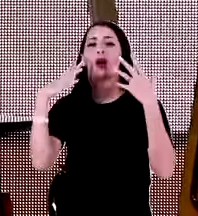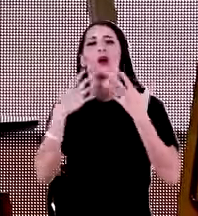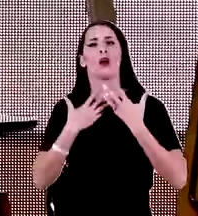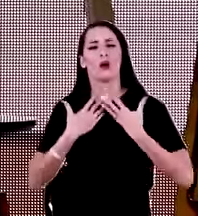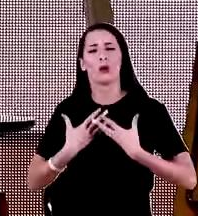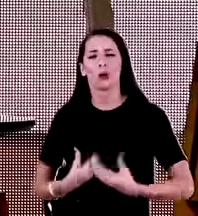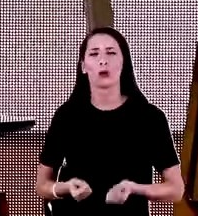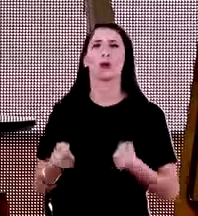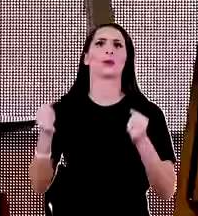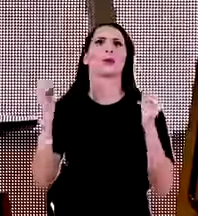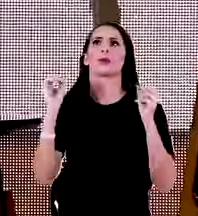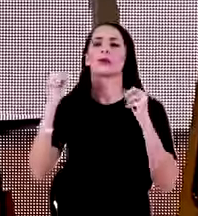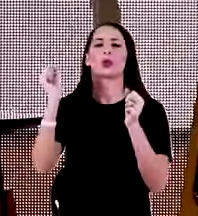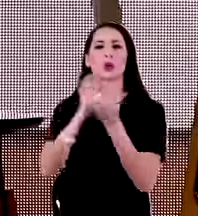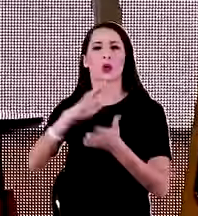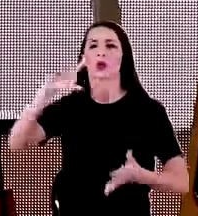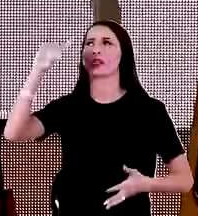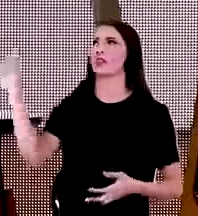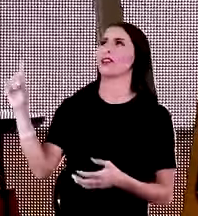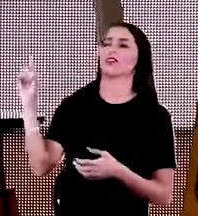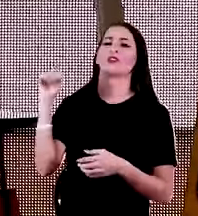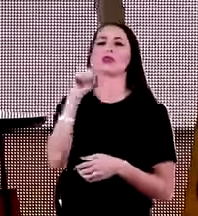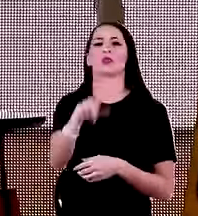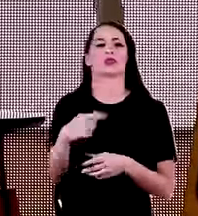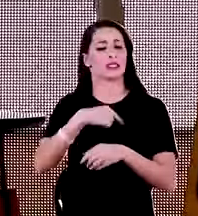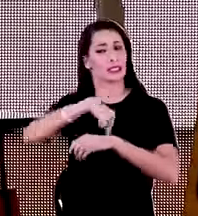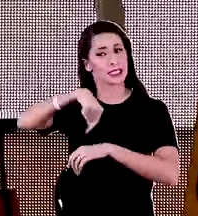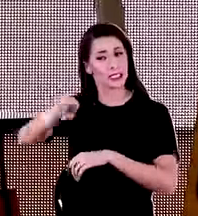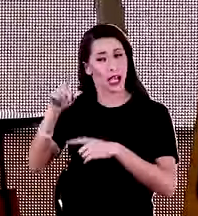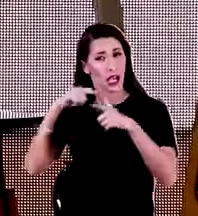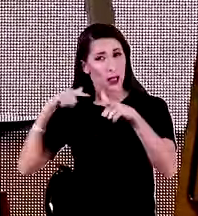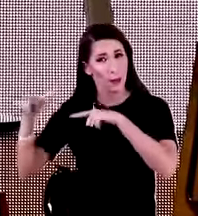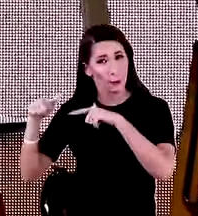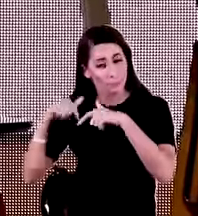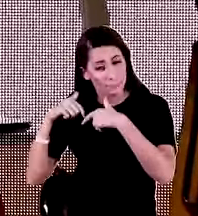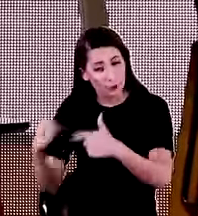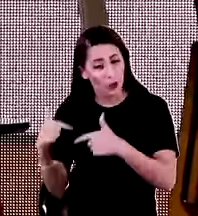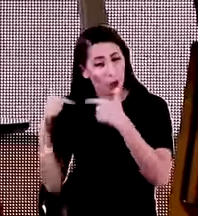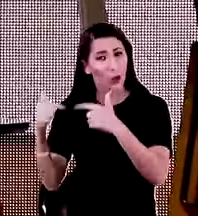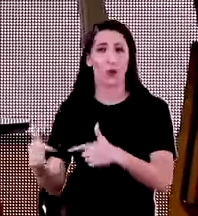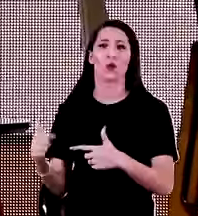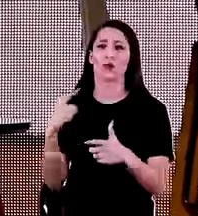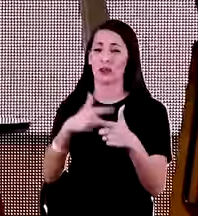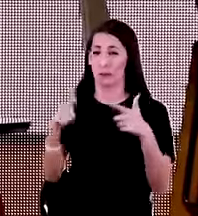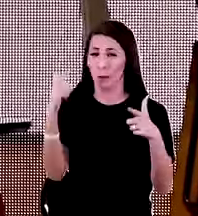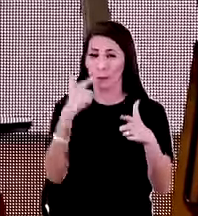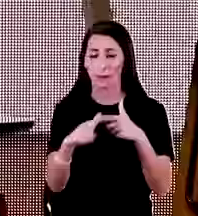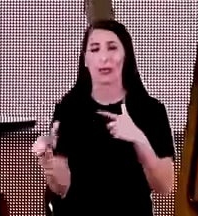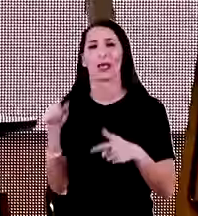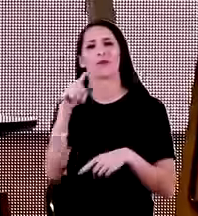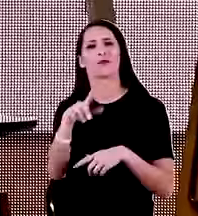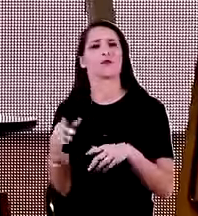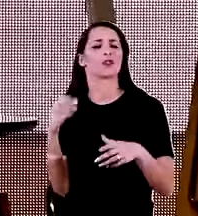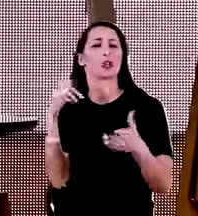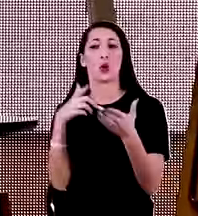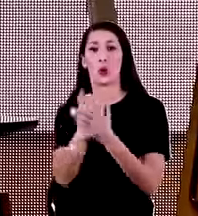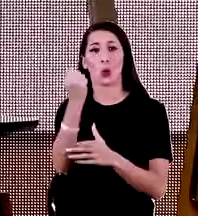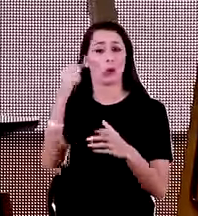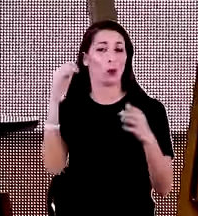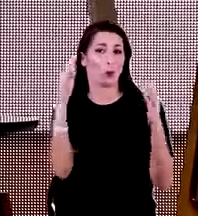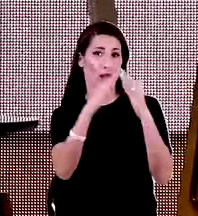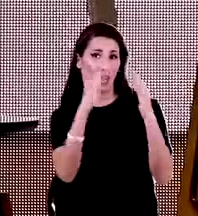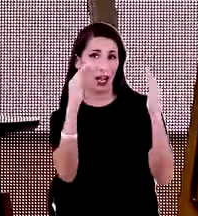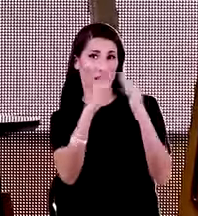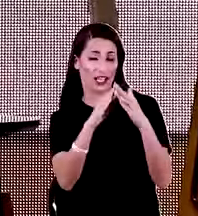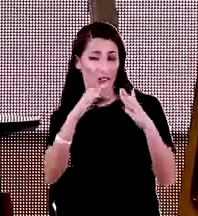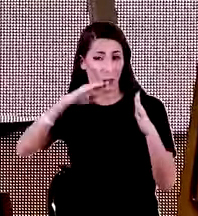Deus, você começa a sair da prova, da luta. Deus começa a ser bom. Bom até demais, tu compra uma casa com piscina e aparece quem? Aparece